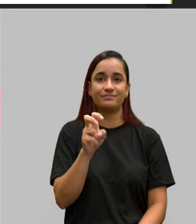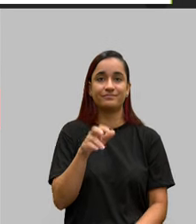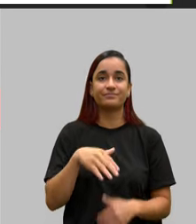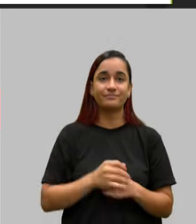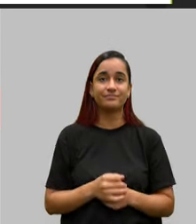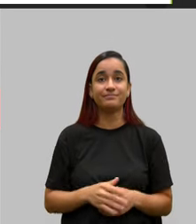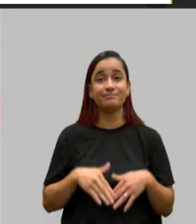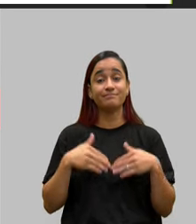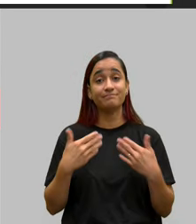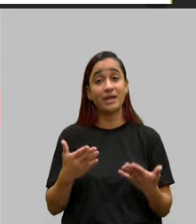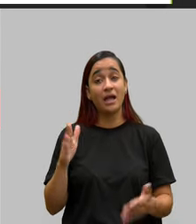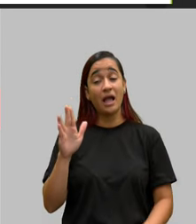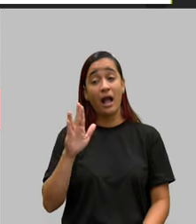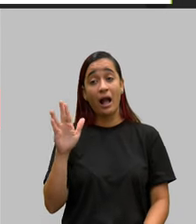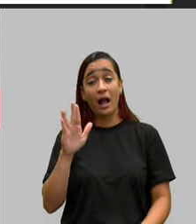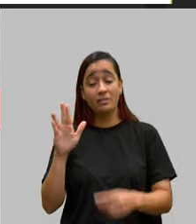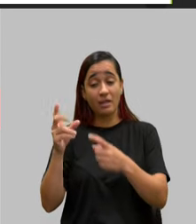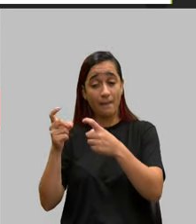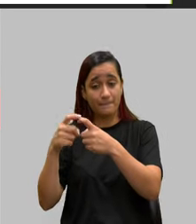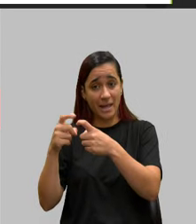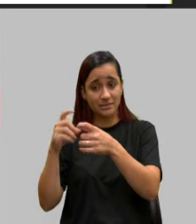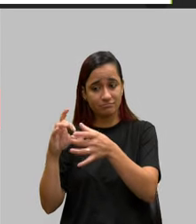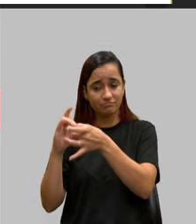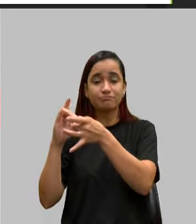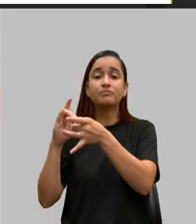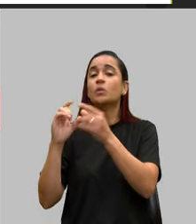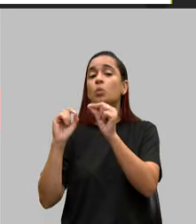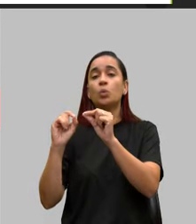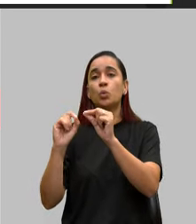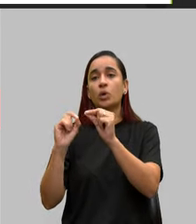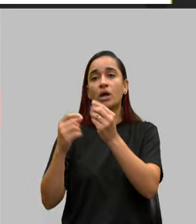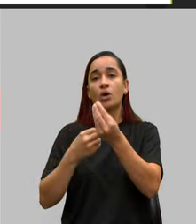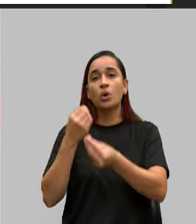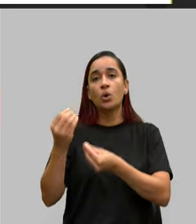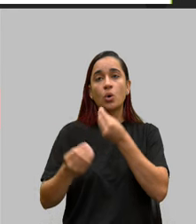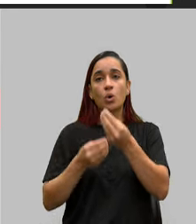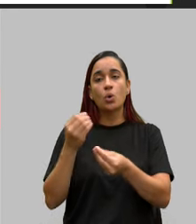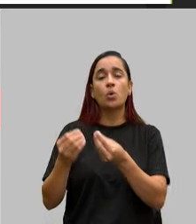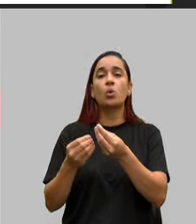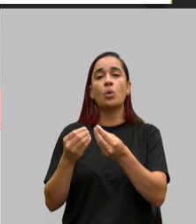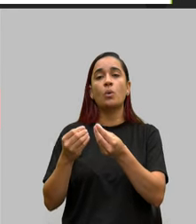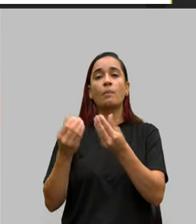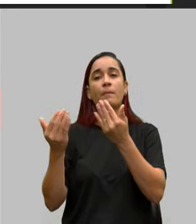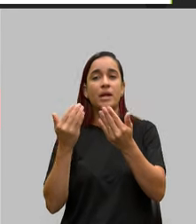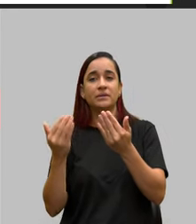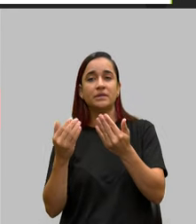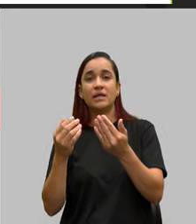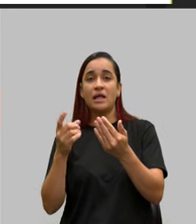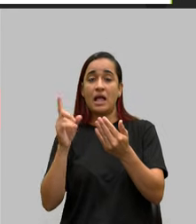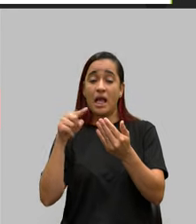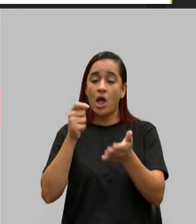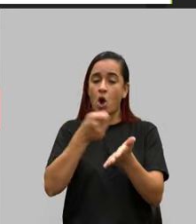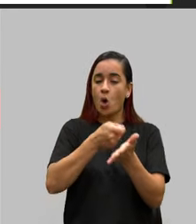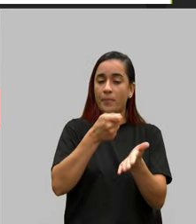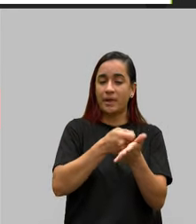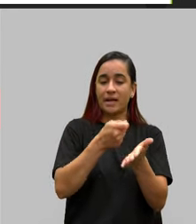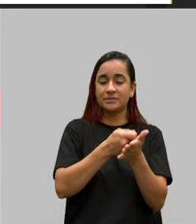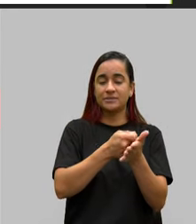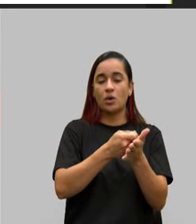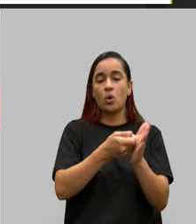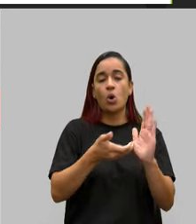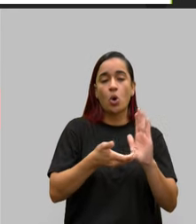canabis medicinal como o paramento seja ele OB ação do congresso nacional regulamentar